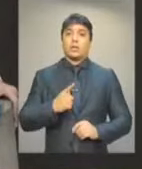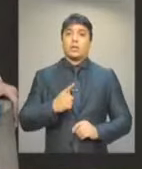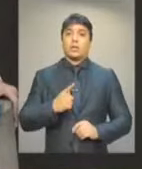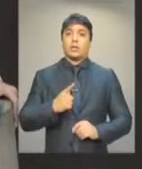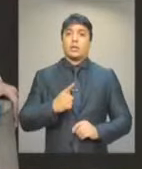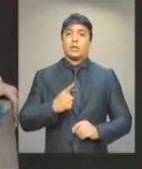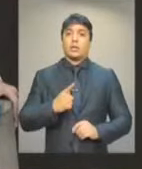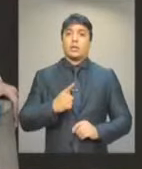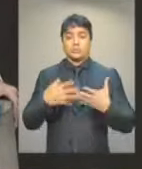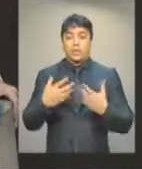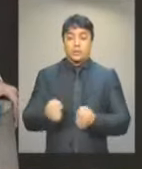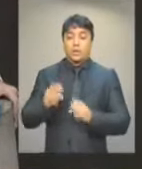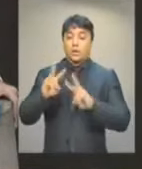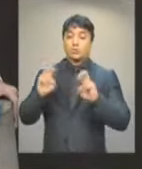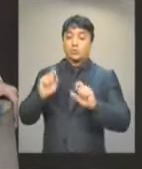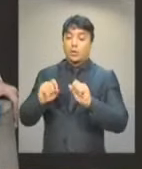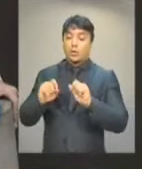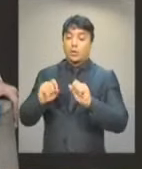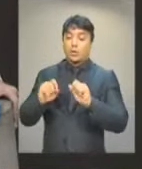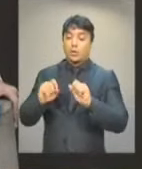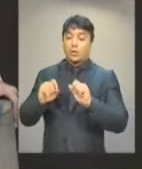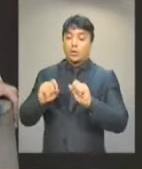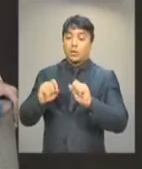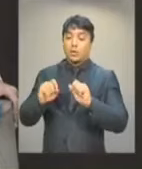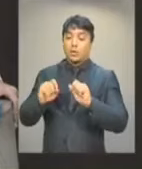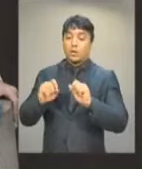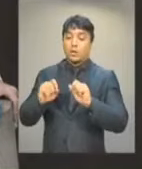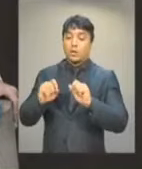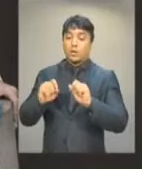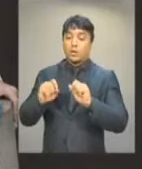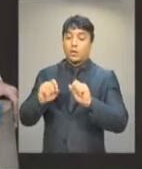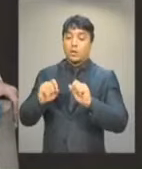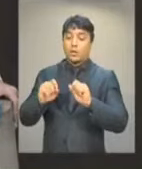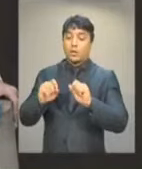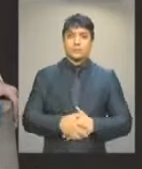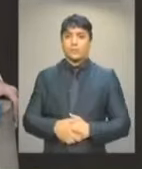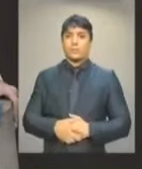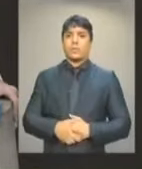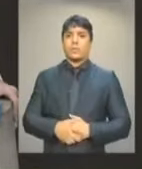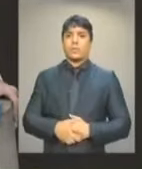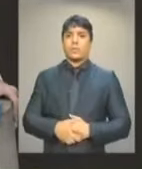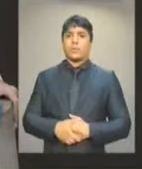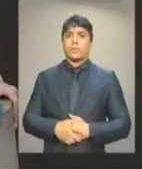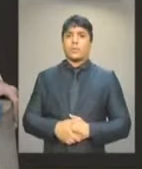com relação ao isolamento social. Isso é super importante. Ouvir os